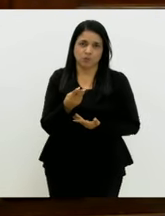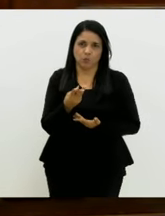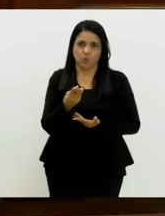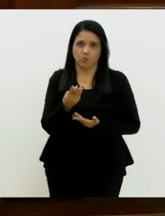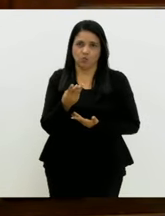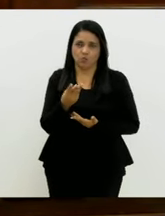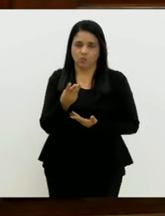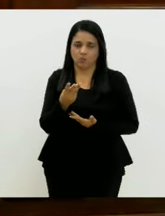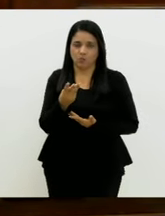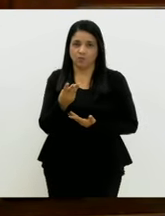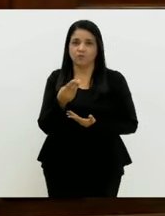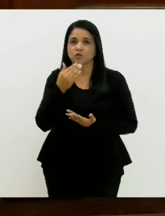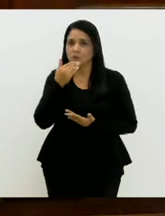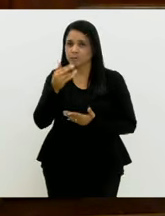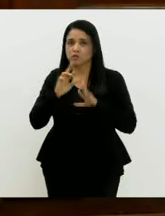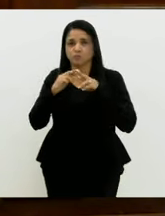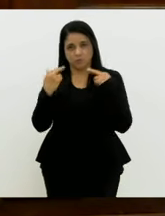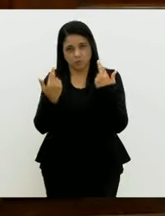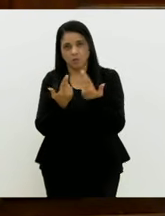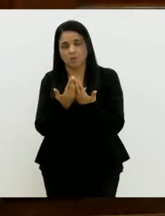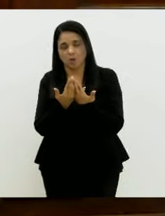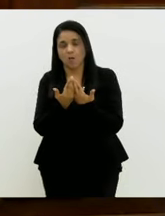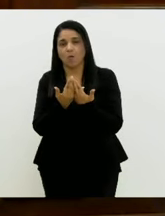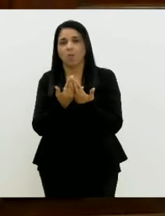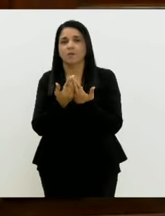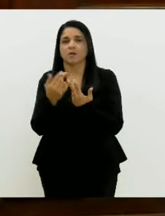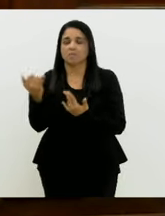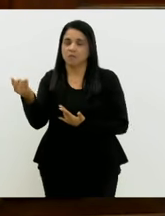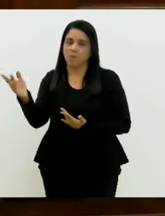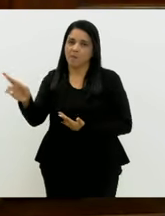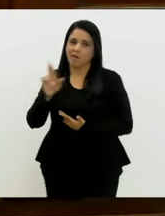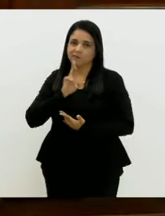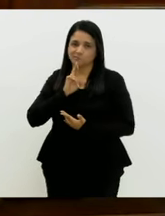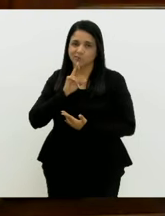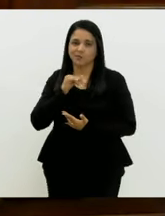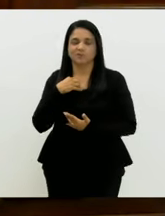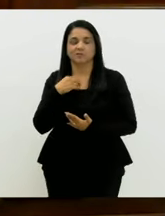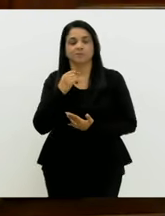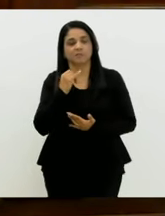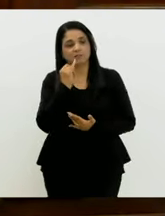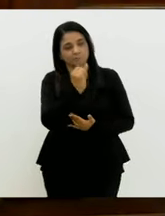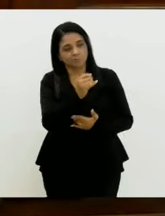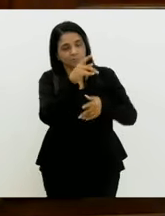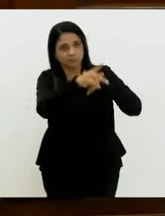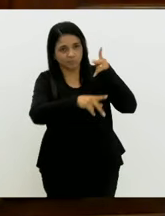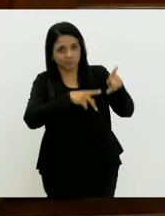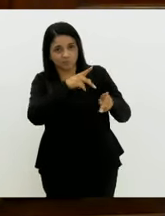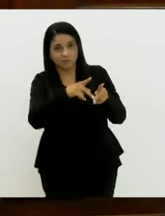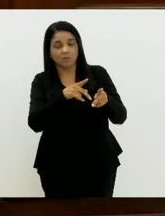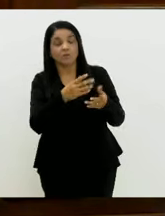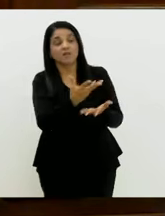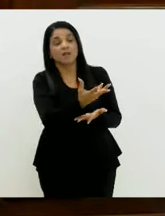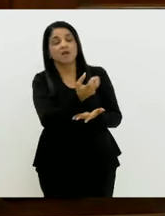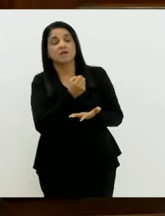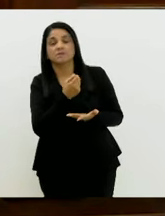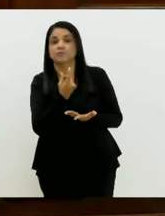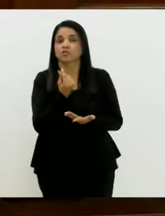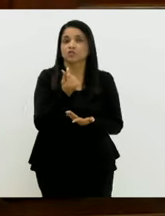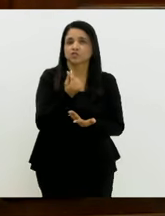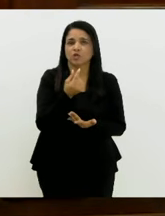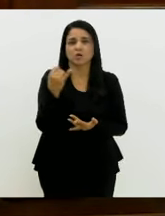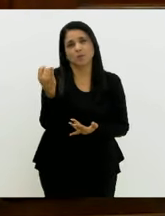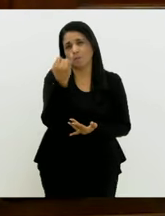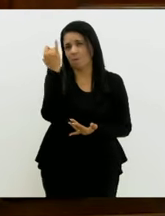Já pedi a ela uma reunião para que ela possa dar uma posição para as pessoas quando eles vão receber esse dinheiro, que é de suma